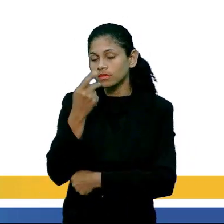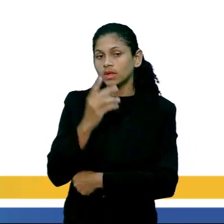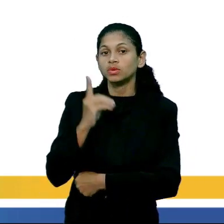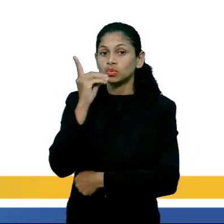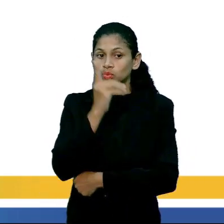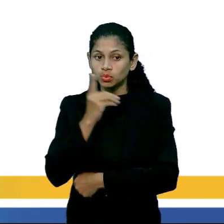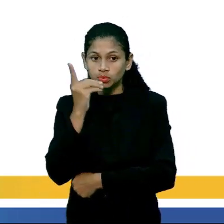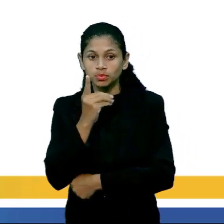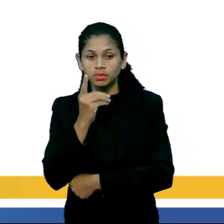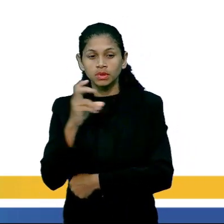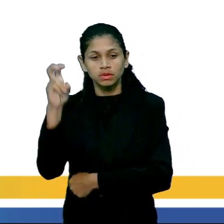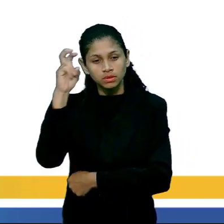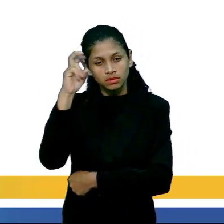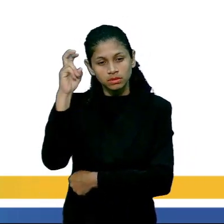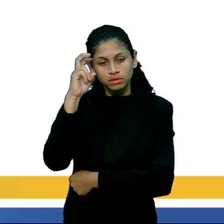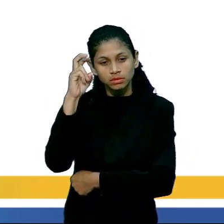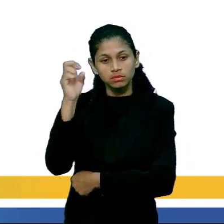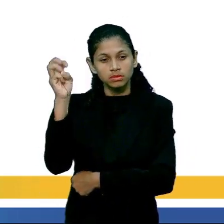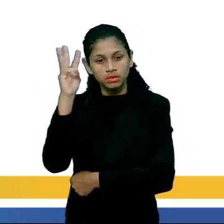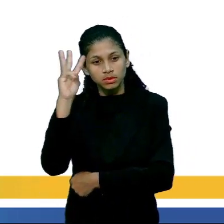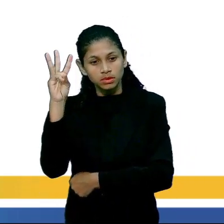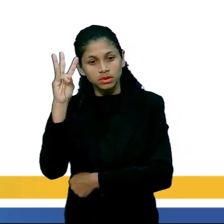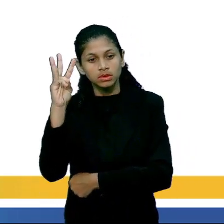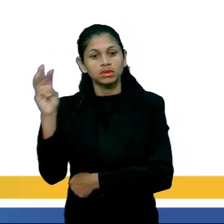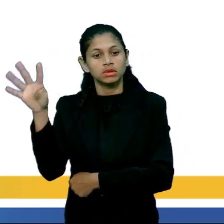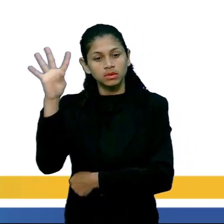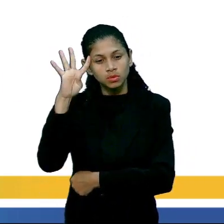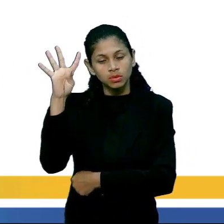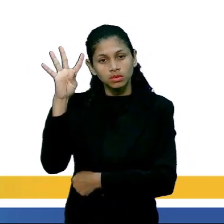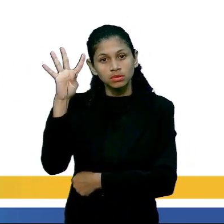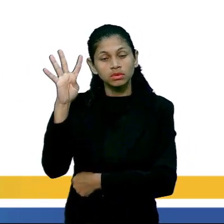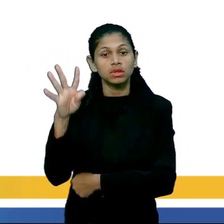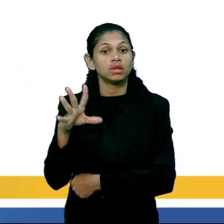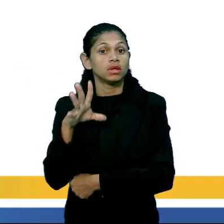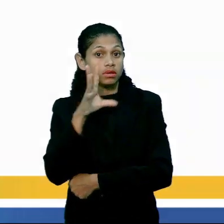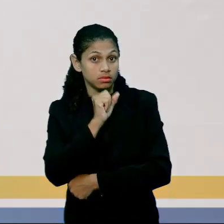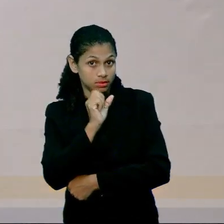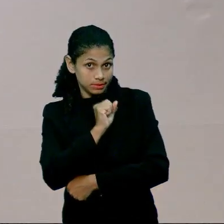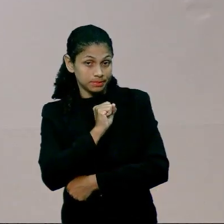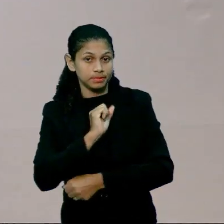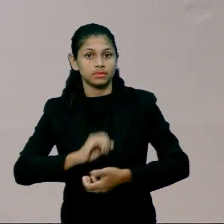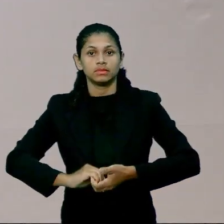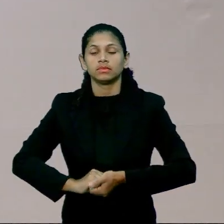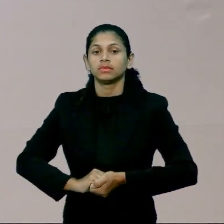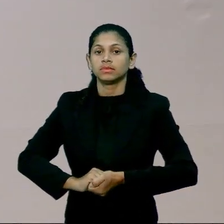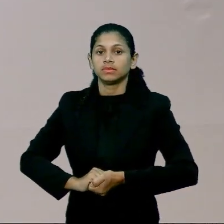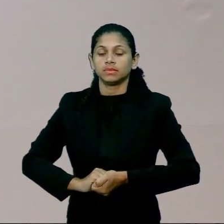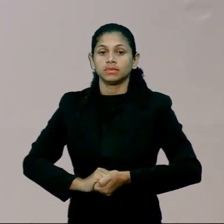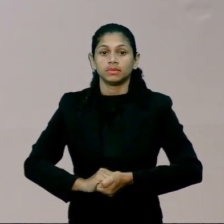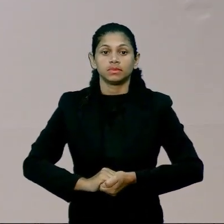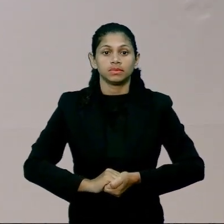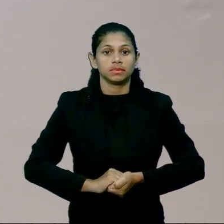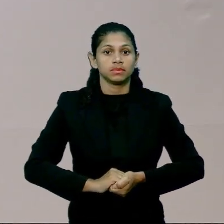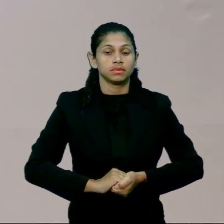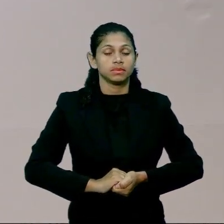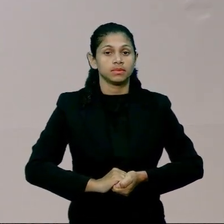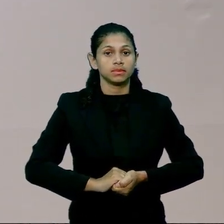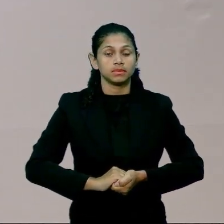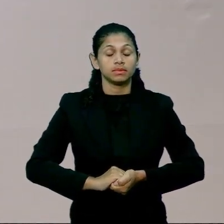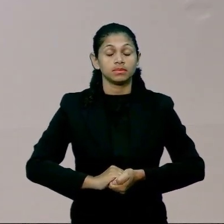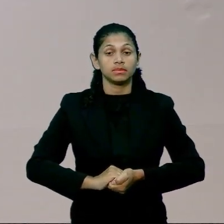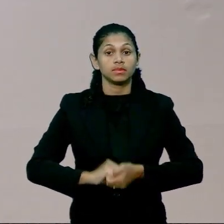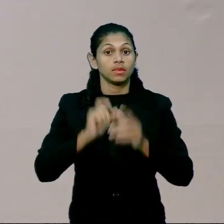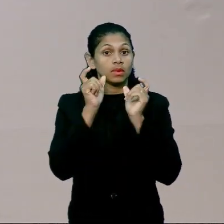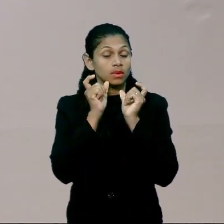aí do domingo da segunda-feira terça quarta né ou sábado e aí